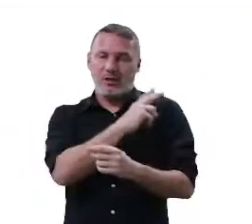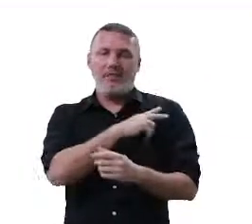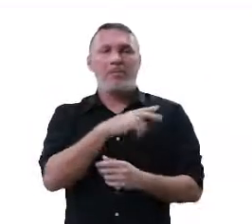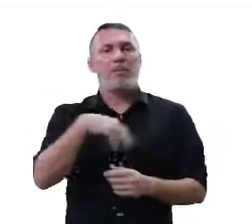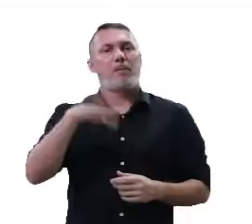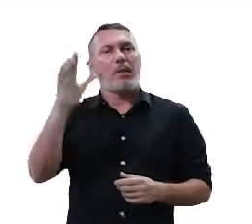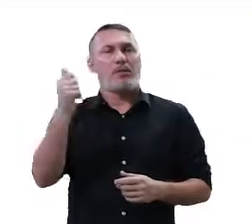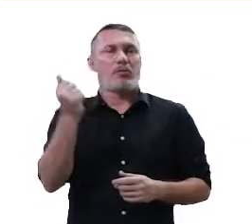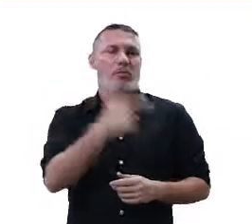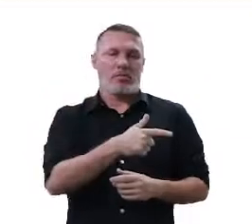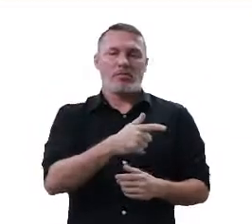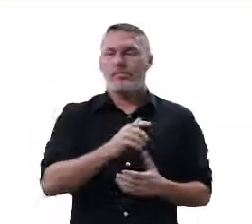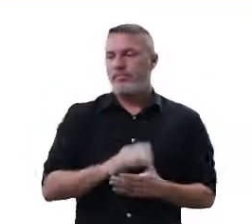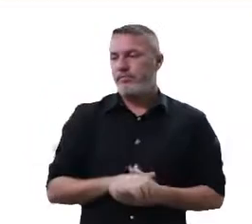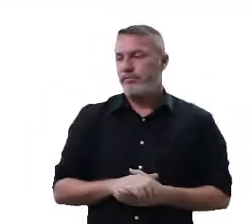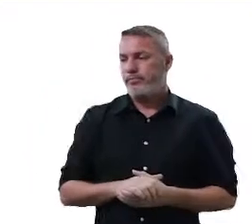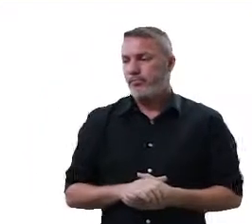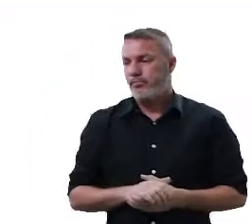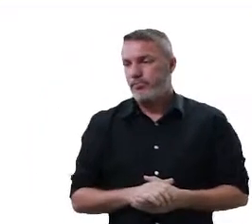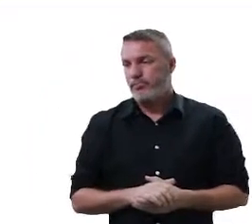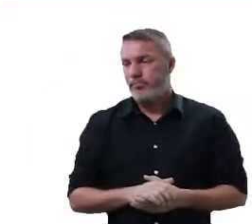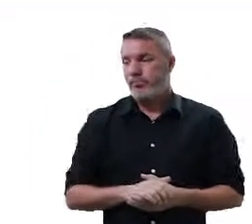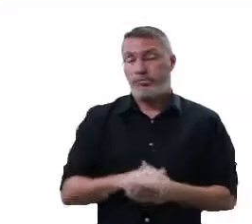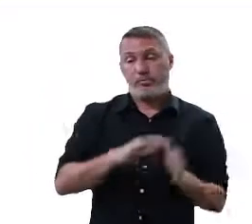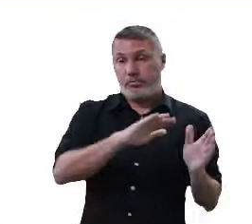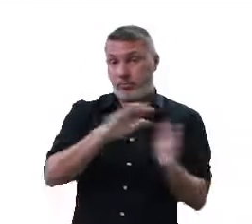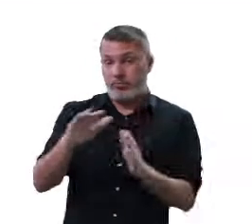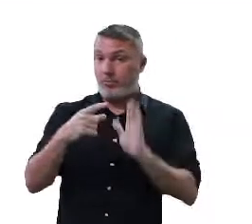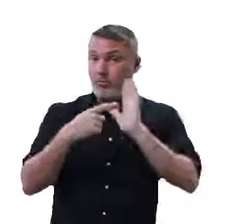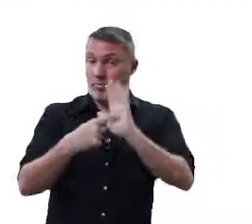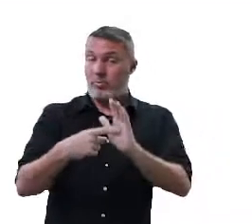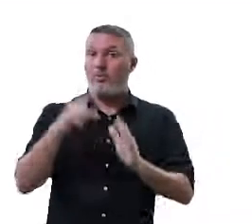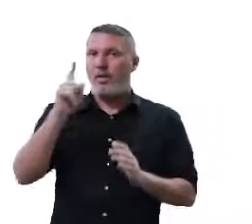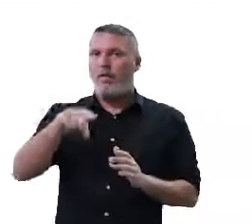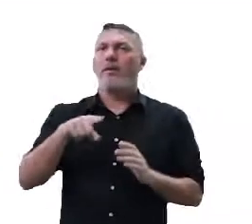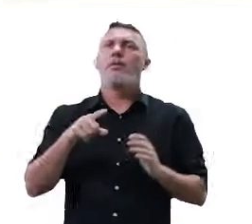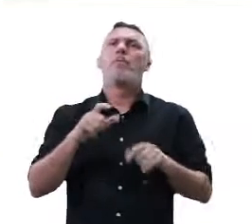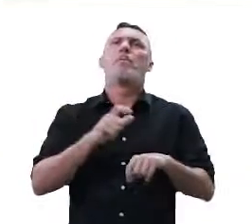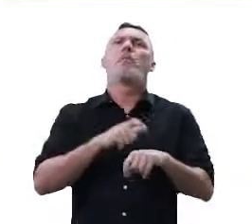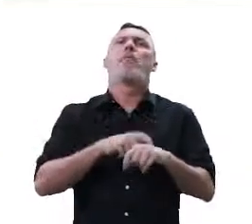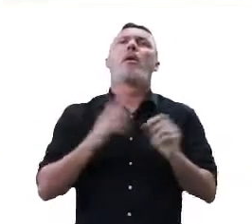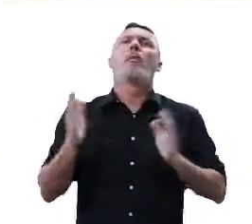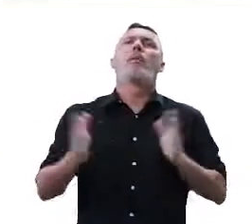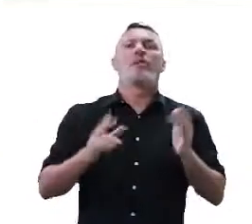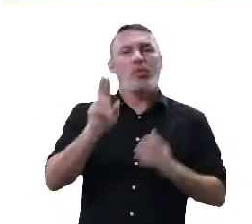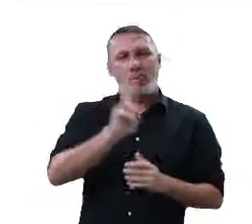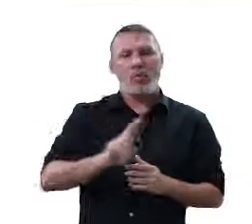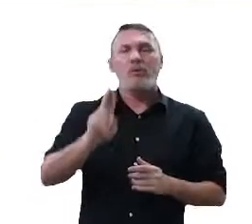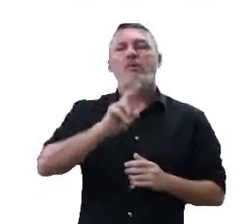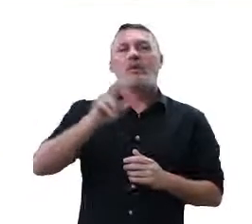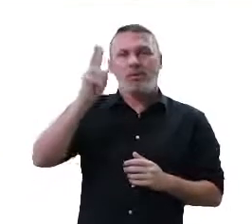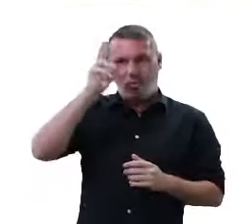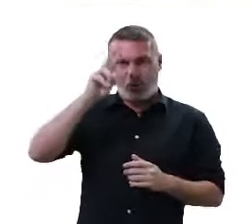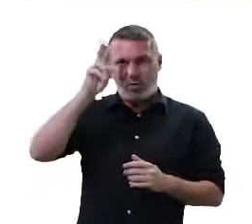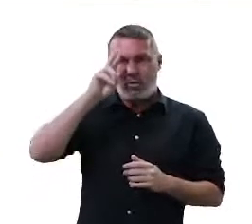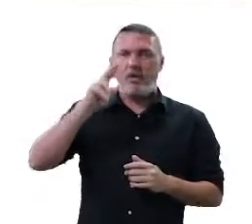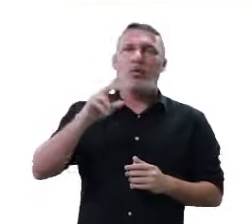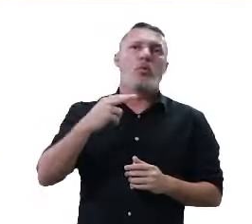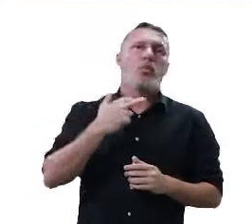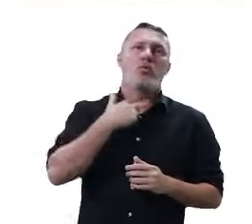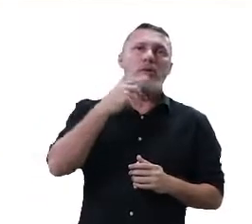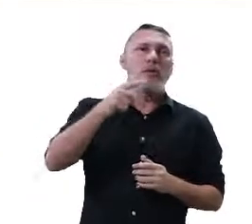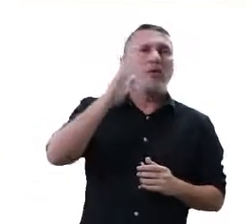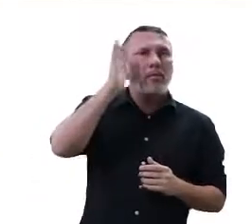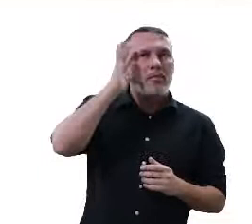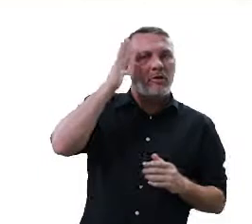organização dessas necessidades, ó, daquele momento. Então, por isso que ele é histórico, tá? Nós não podemos pensar fora